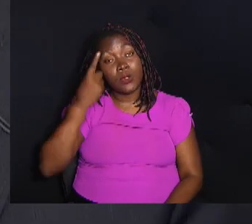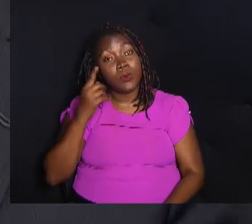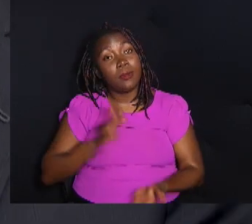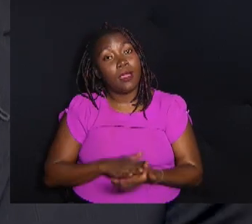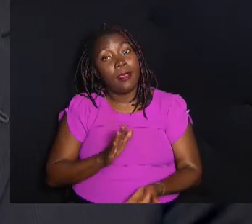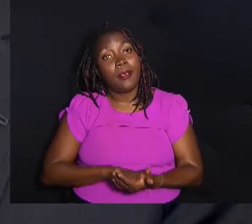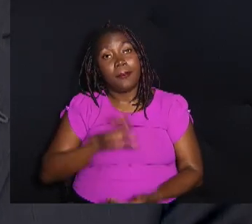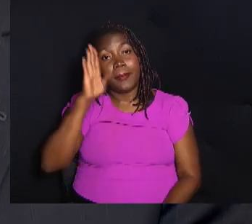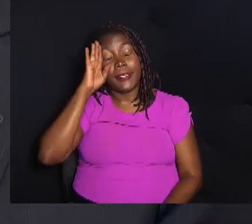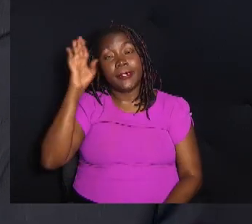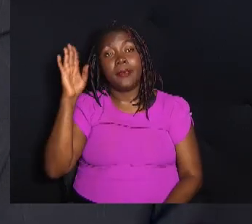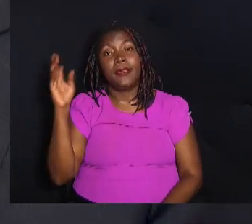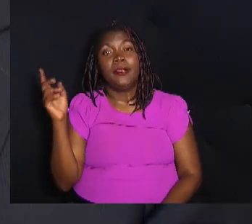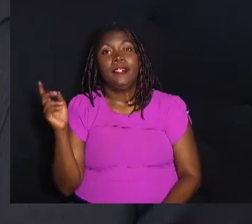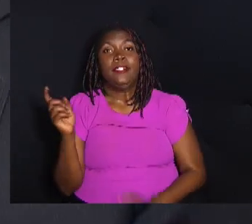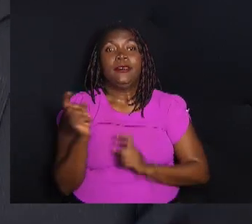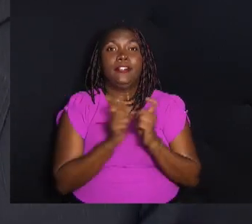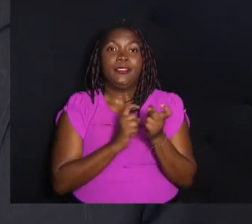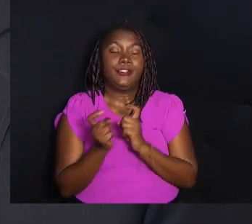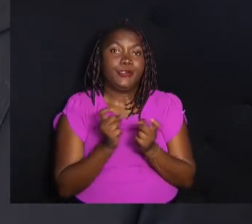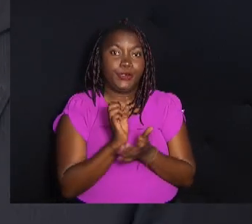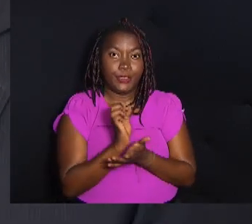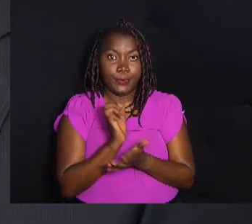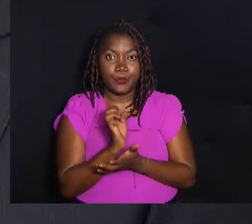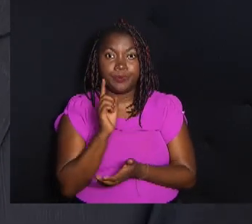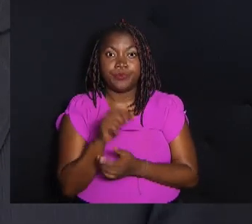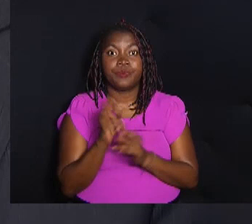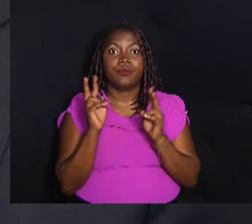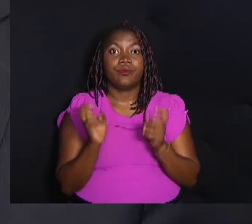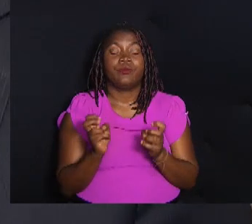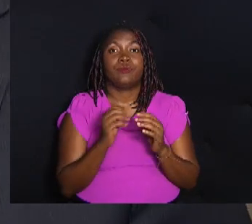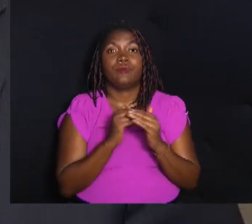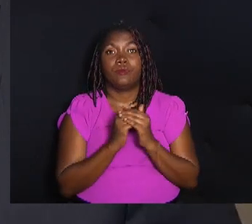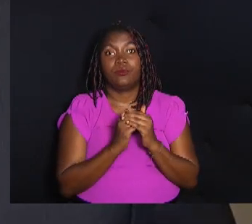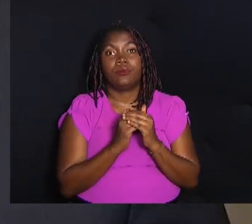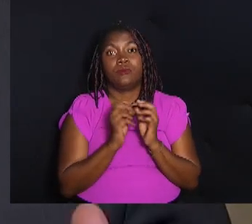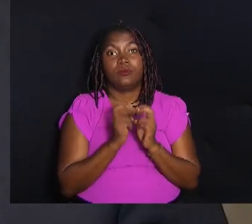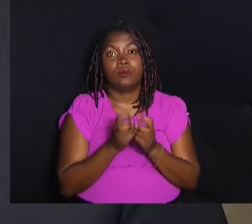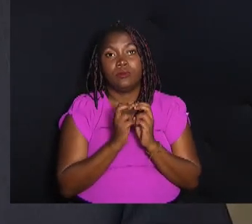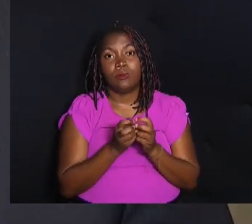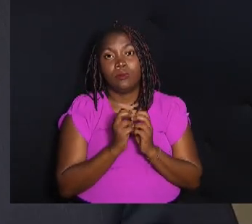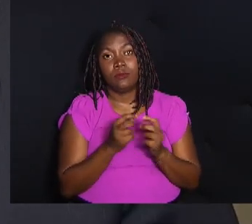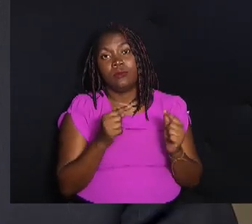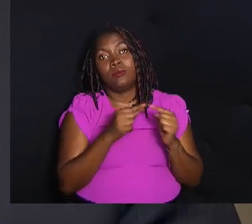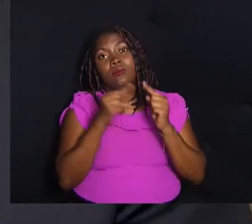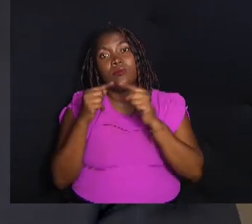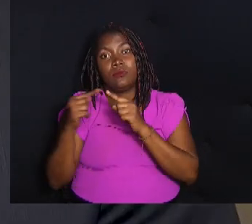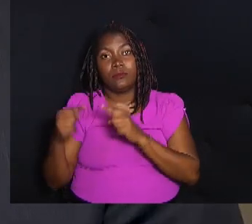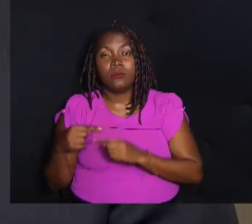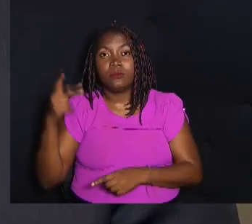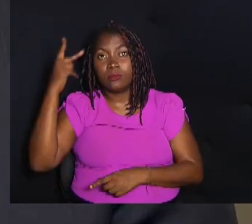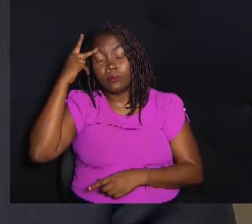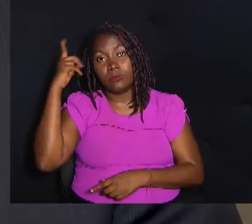principais uma discussão no âmbito Estadual É sobre o trem intercidades o trem que vai sair de São Paulo passar por